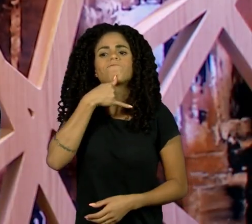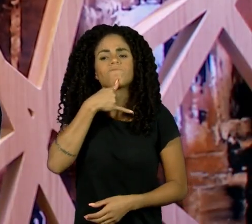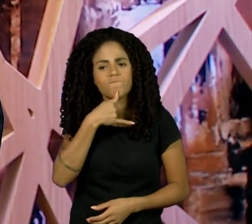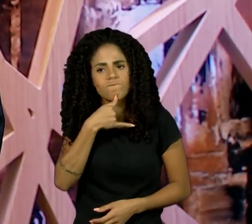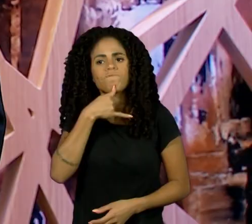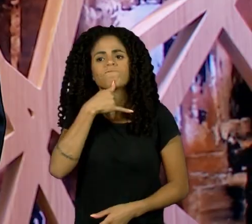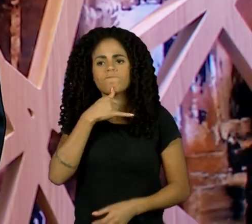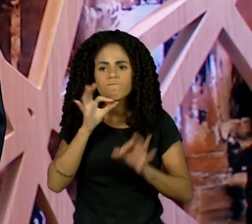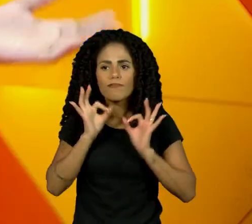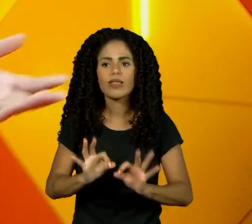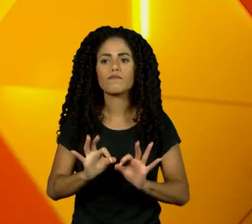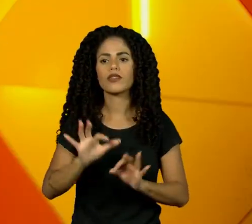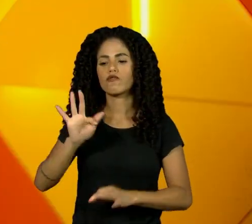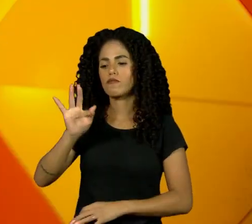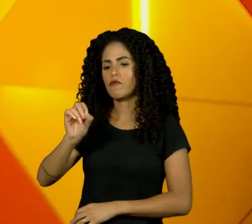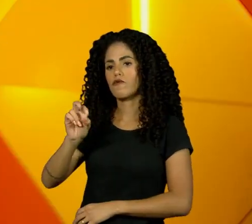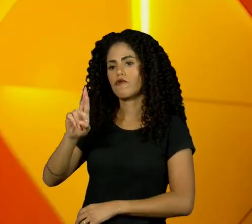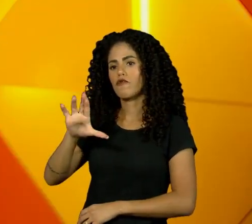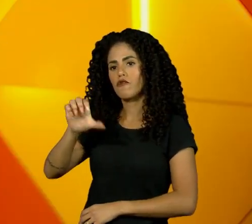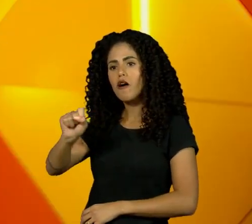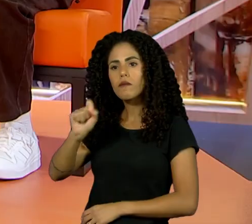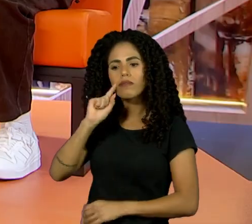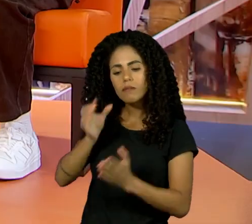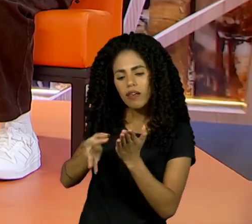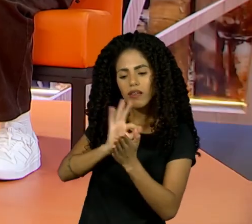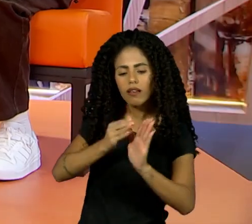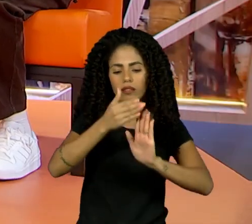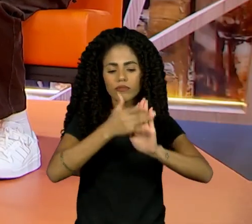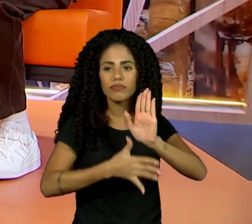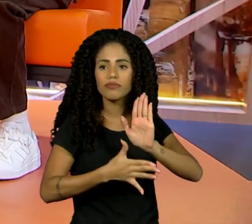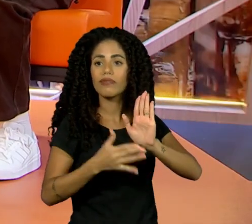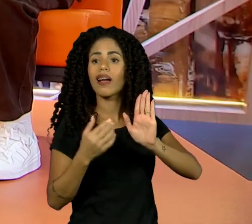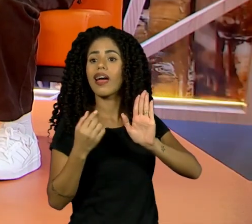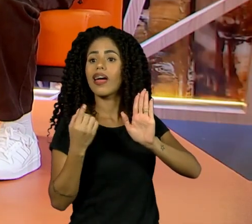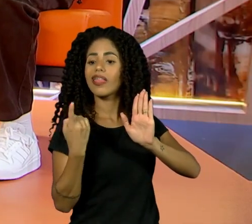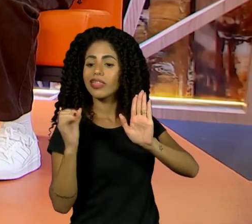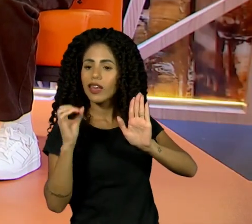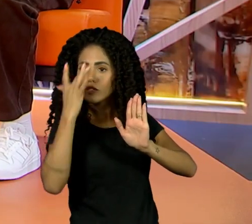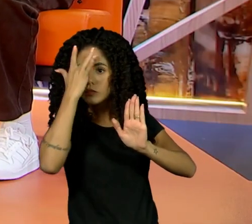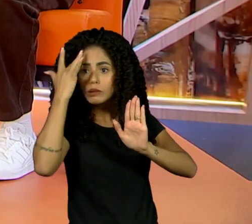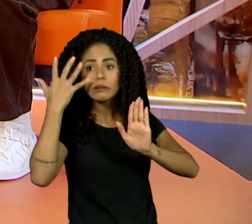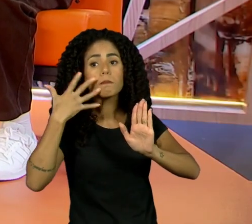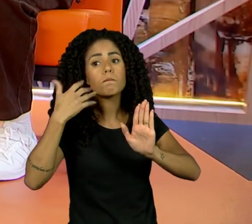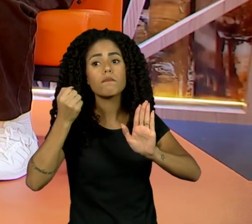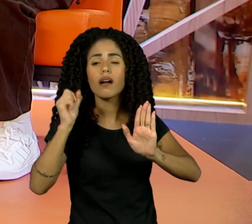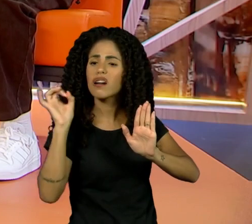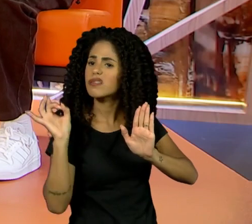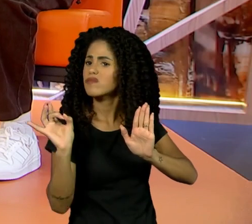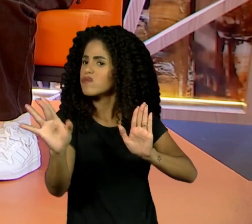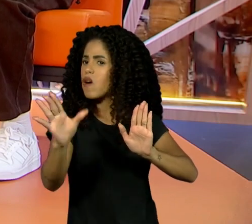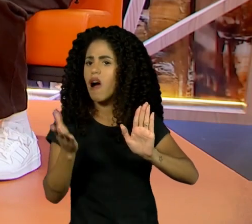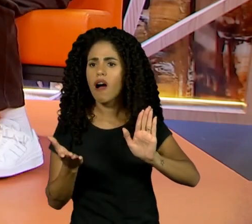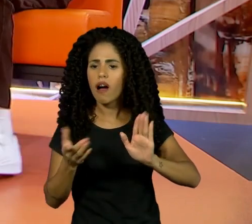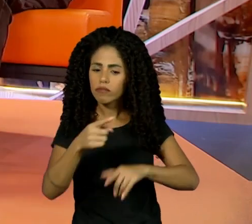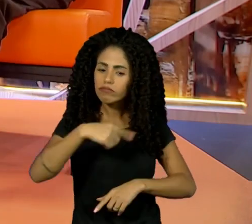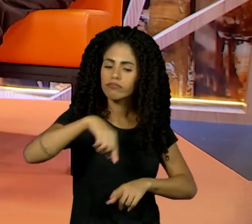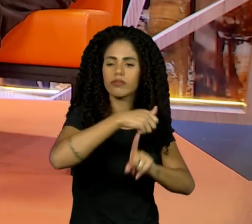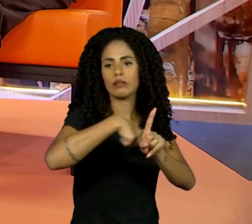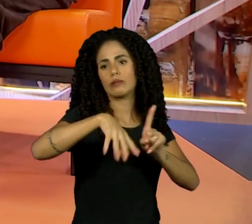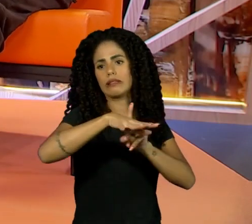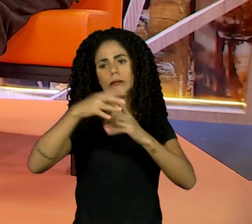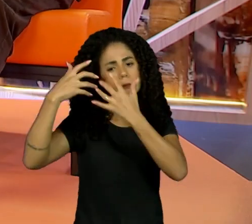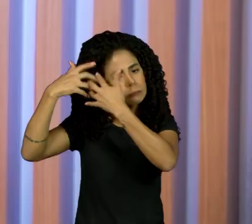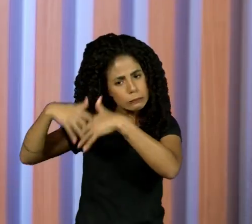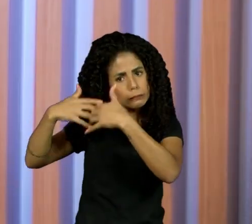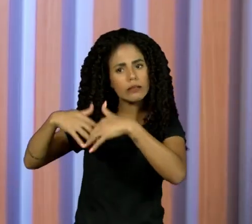uma lista da Forbes, por exemplo, que tem só 10 pessoas e 10 pessoas brancas, mas ao mesmo tempo reflete o que é a nossa sociedade. Exatamente, né? Um grande